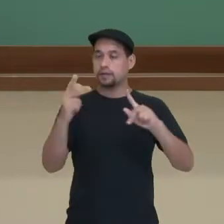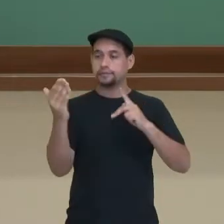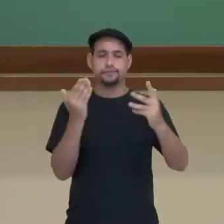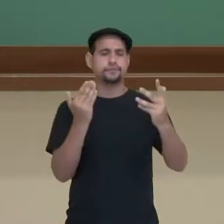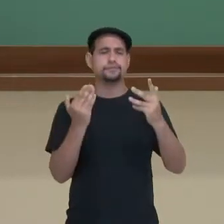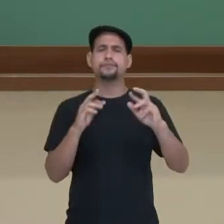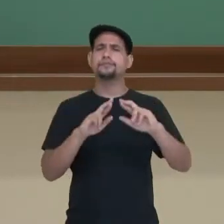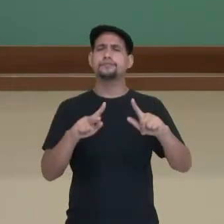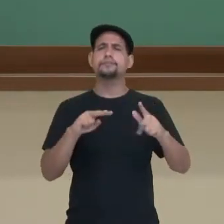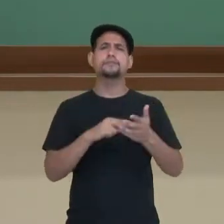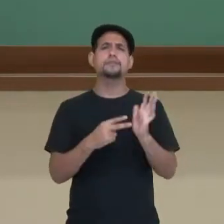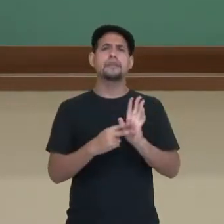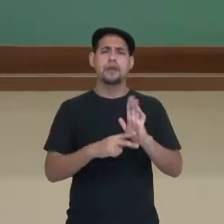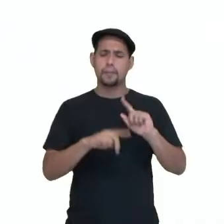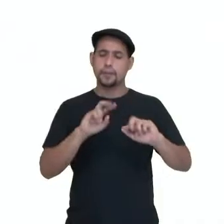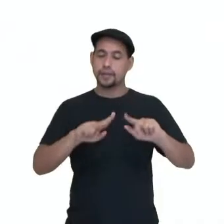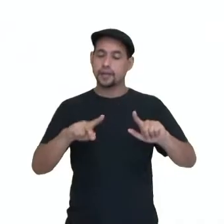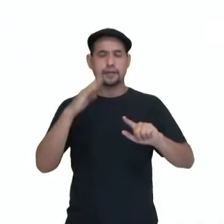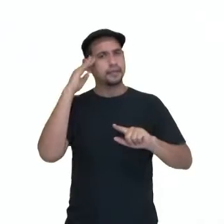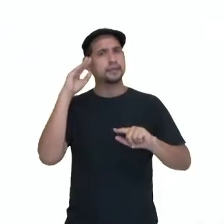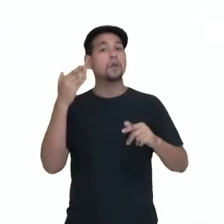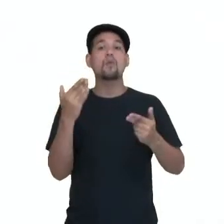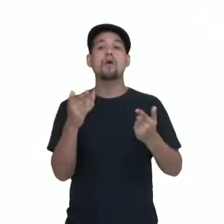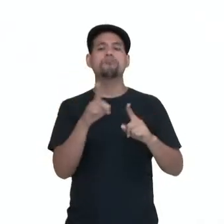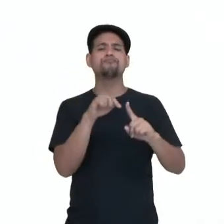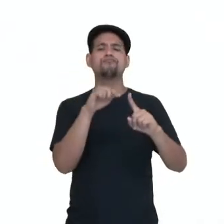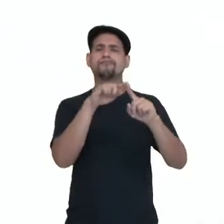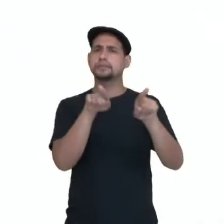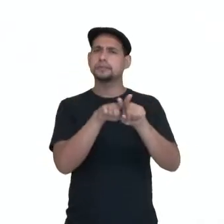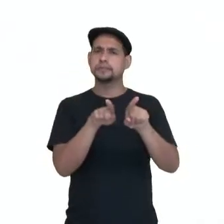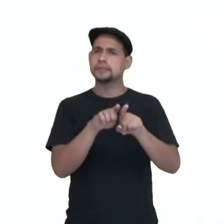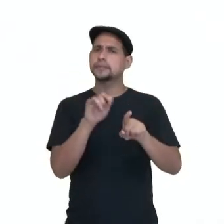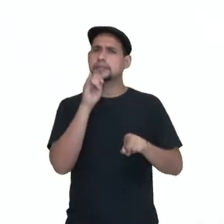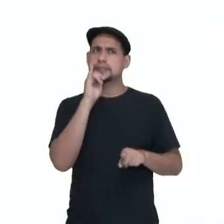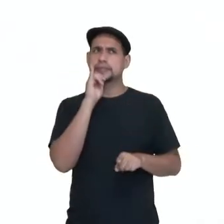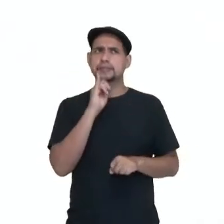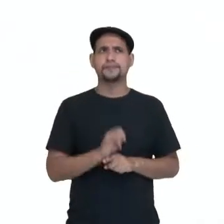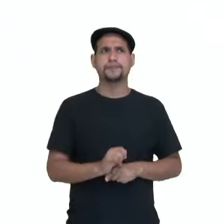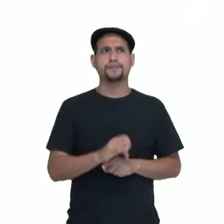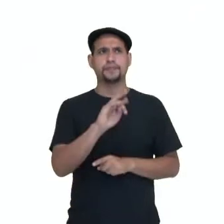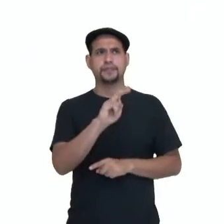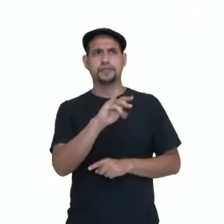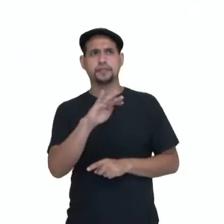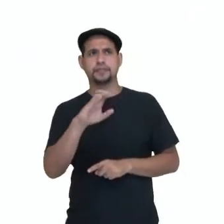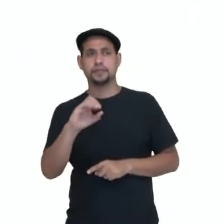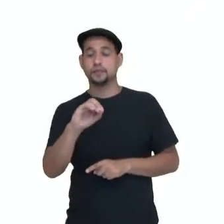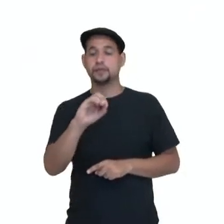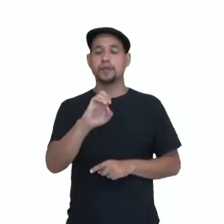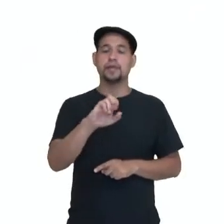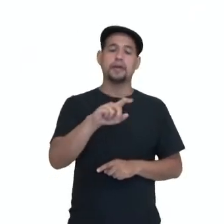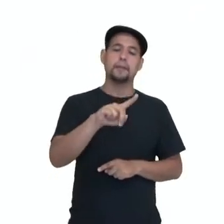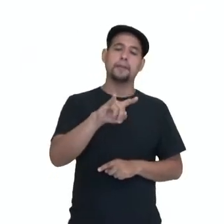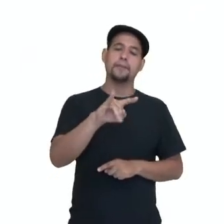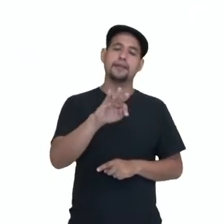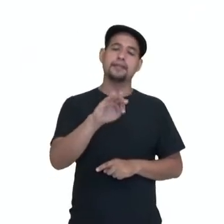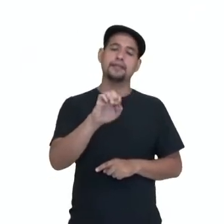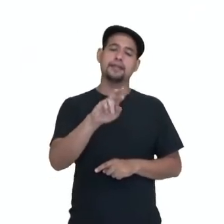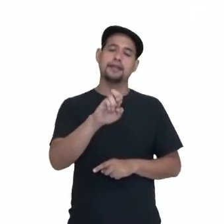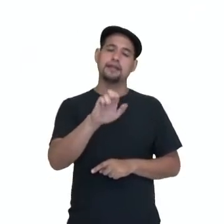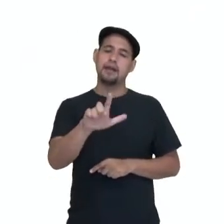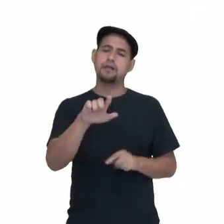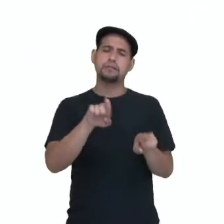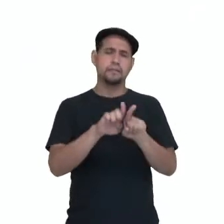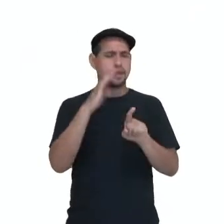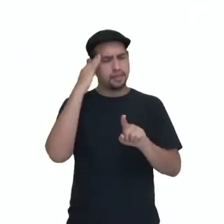o que é tecido epitelial, entender as funções do tecido epitelial, compreender e diferenciar os tipos de glândula, compreender